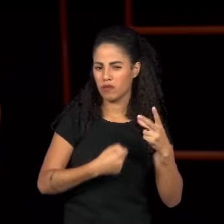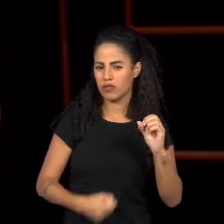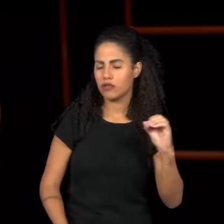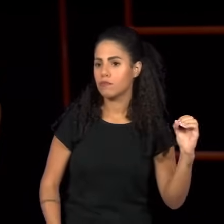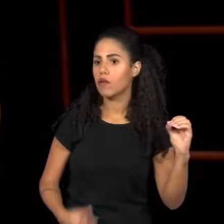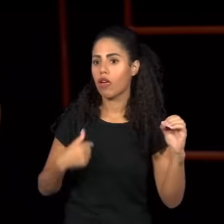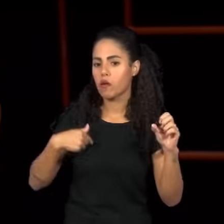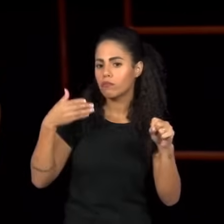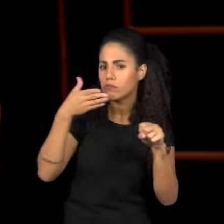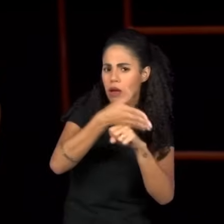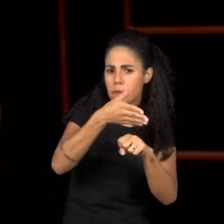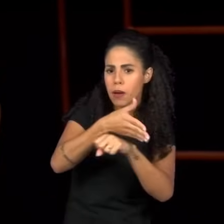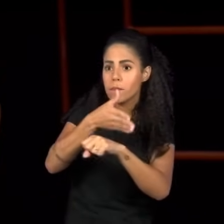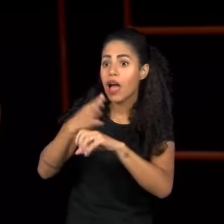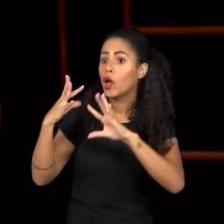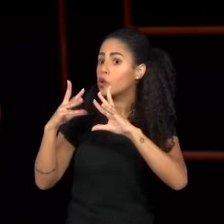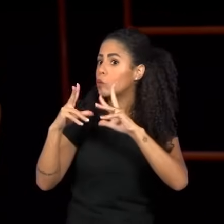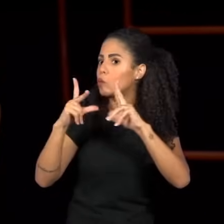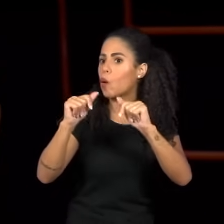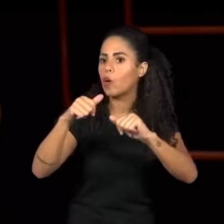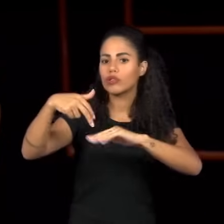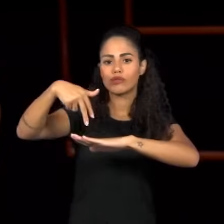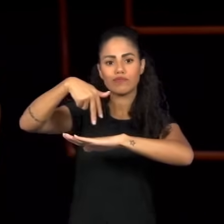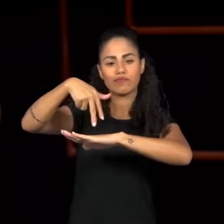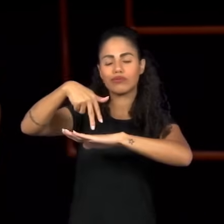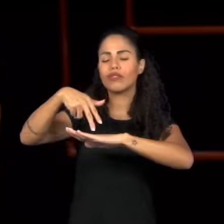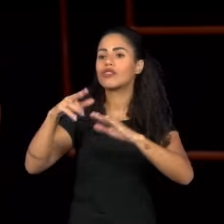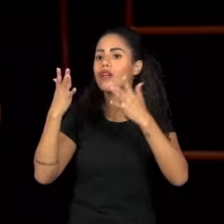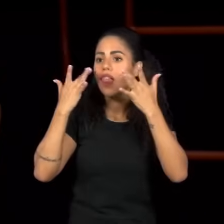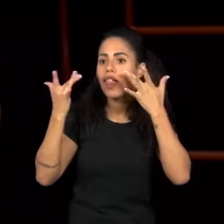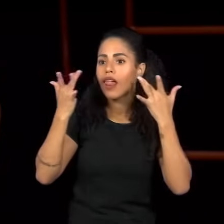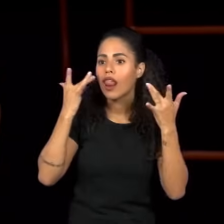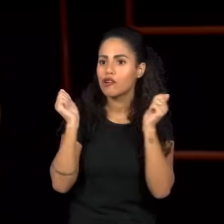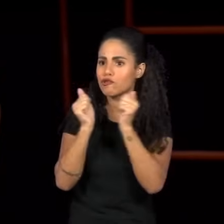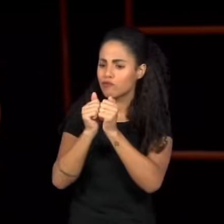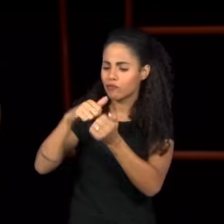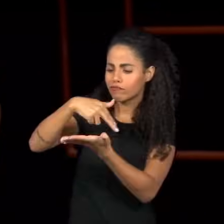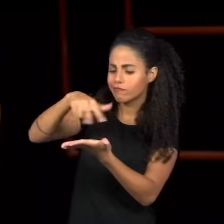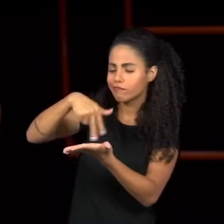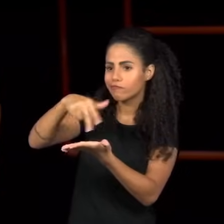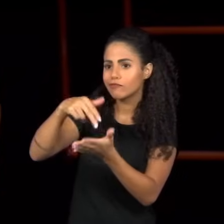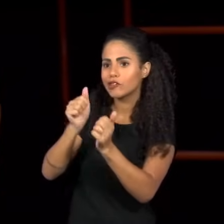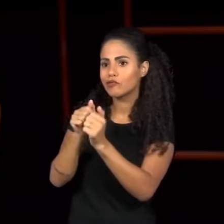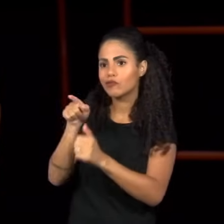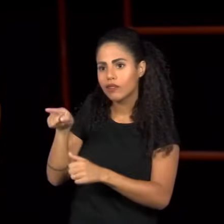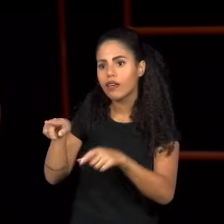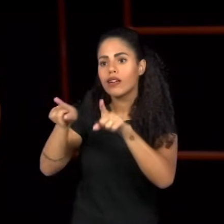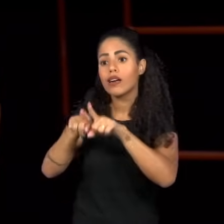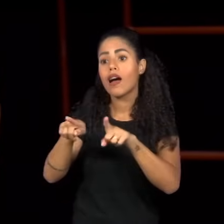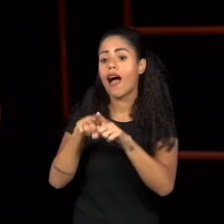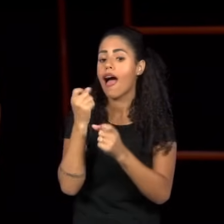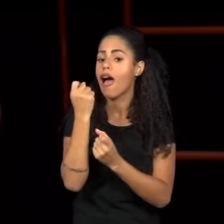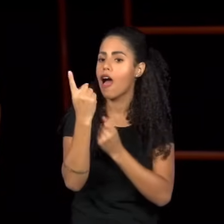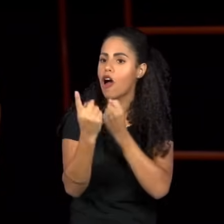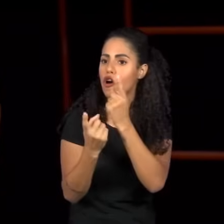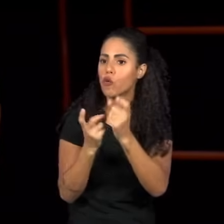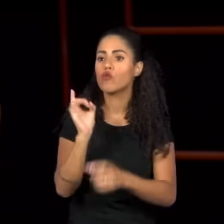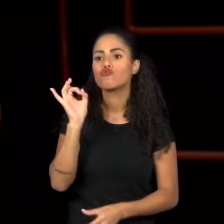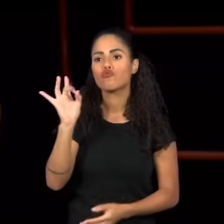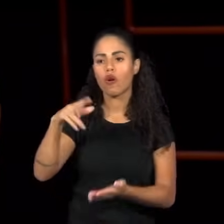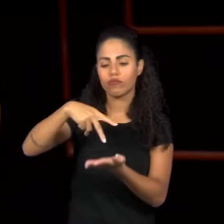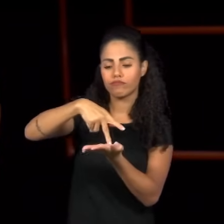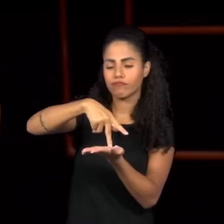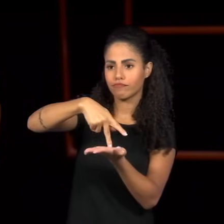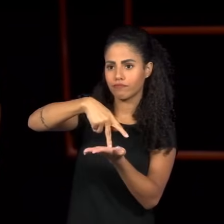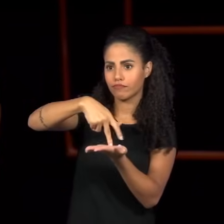Participei de todos os espetáculos dele, de dança, os espetáculos com alunos. alguns espetáculos que ele fez só com